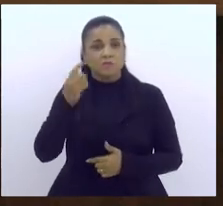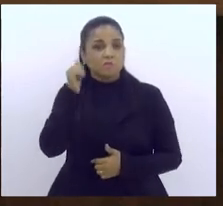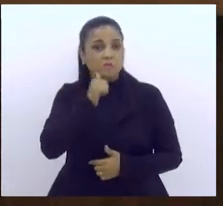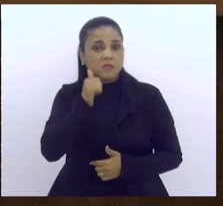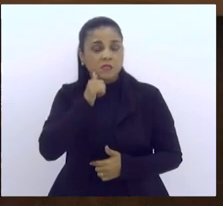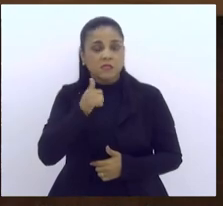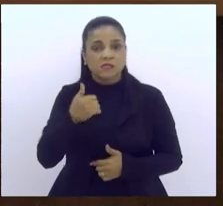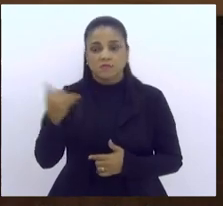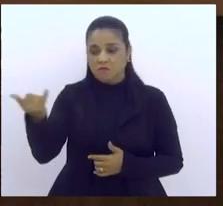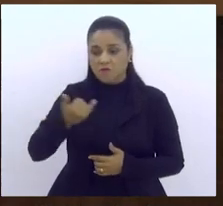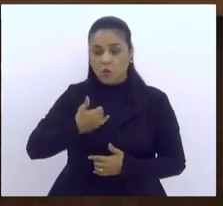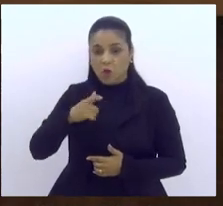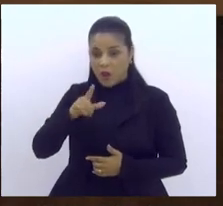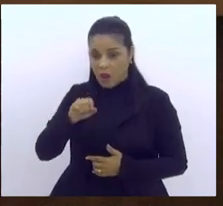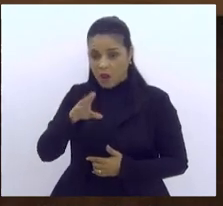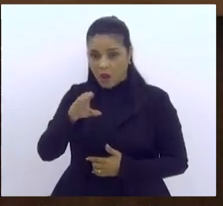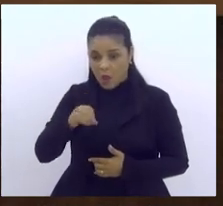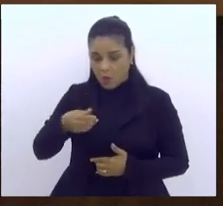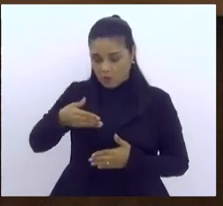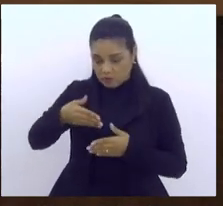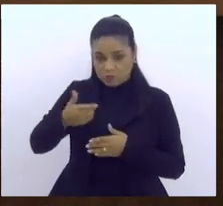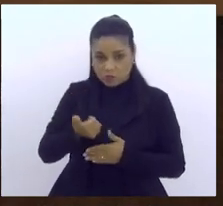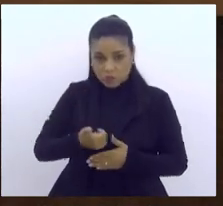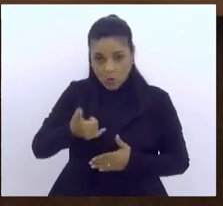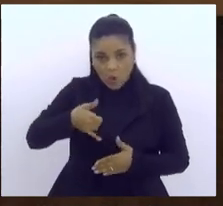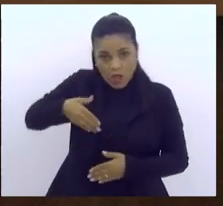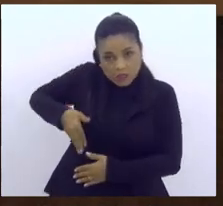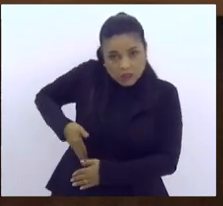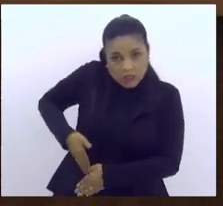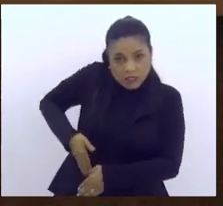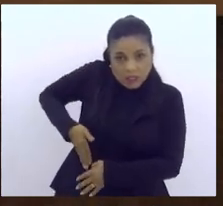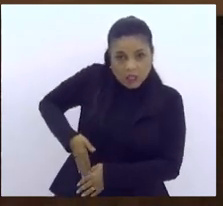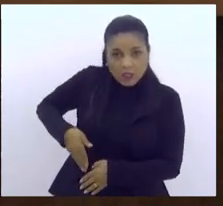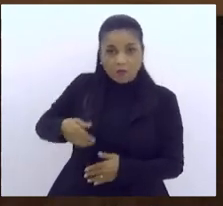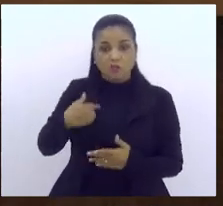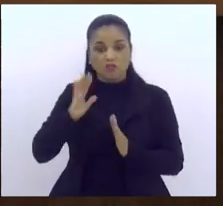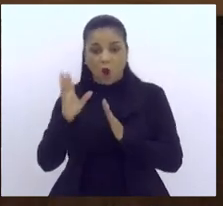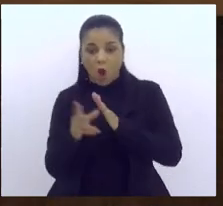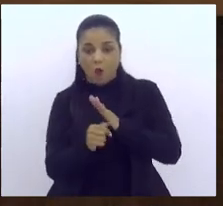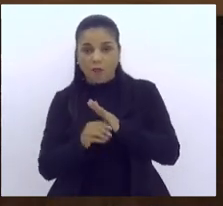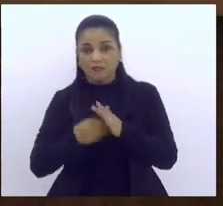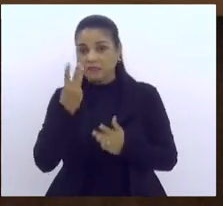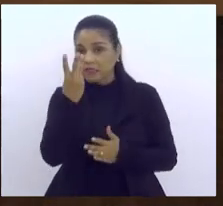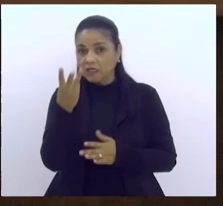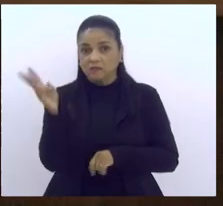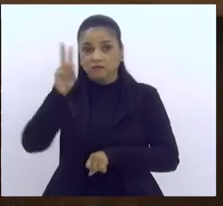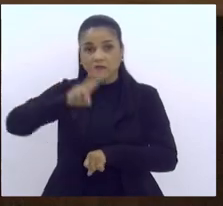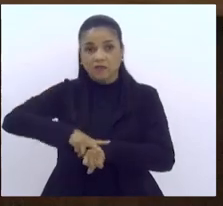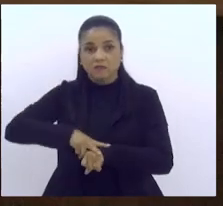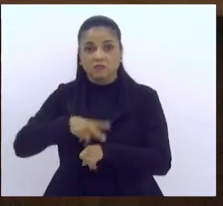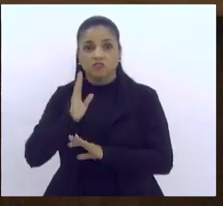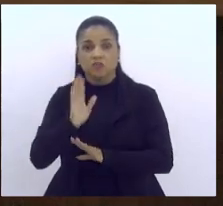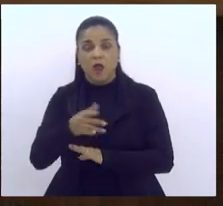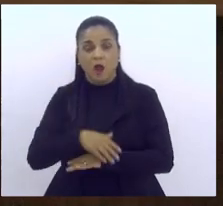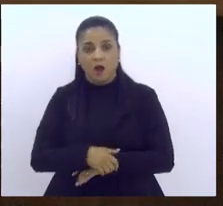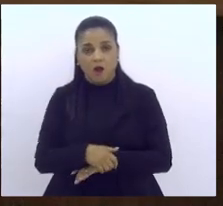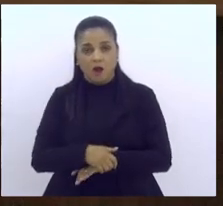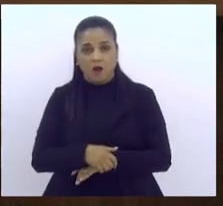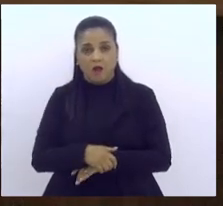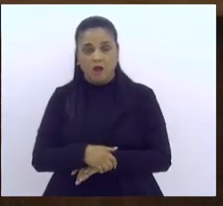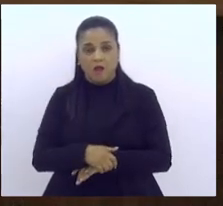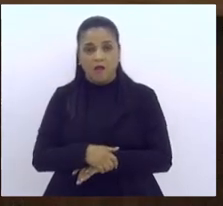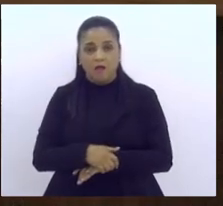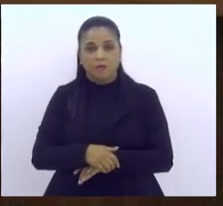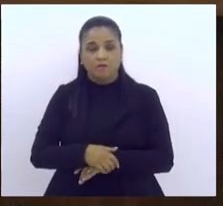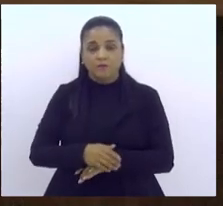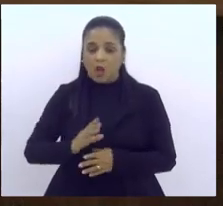falou, Léo, eu coloco o meu celular dentro da calça, porque já fui roubado 3 vezes. Da última vez, não